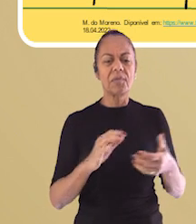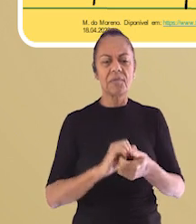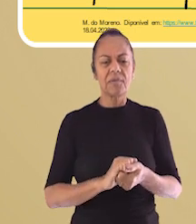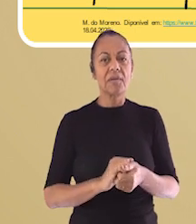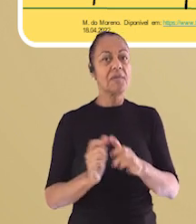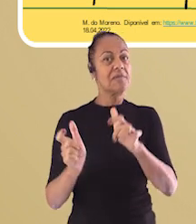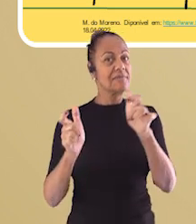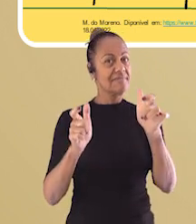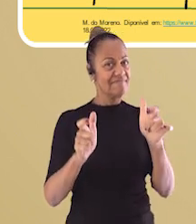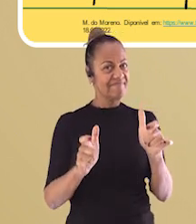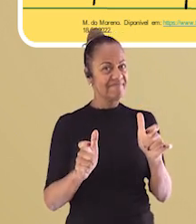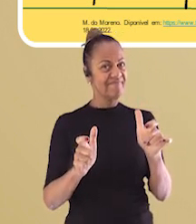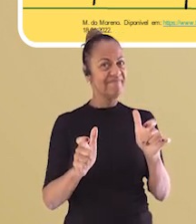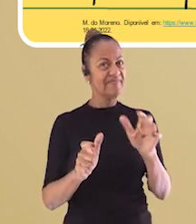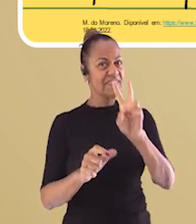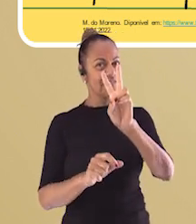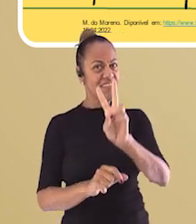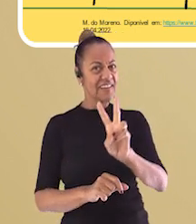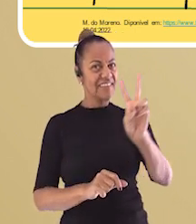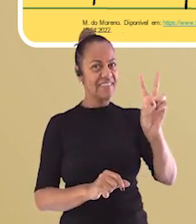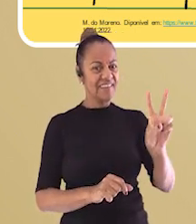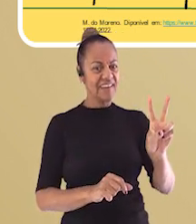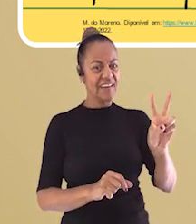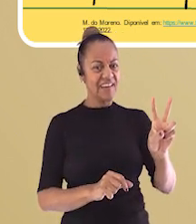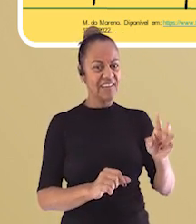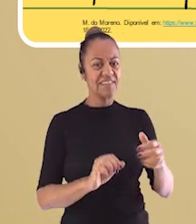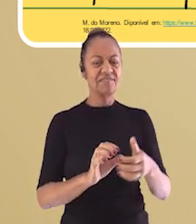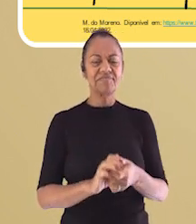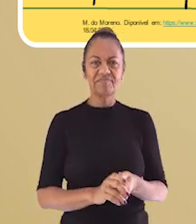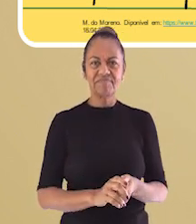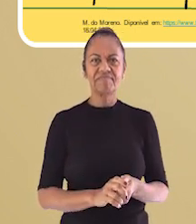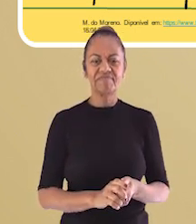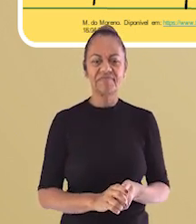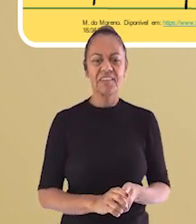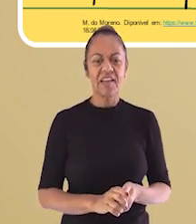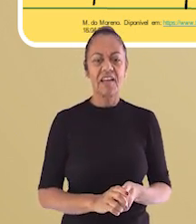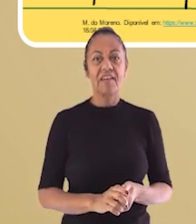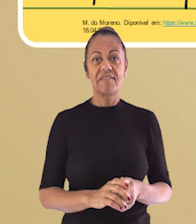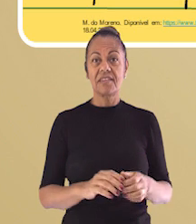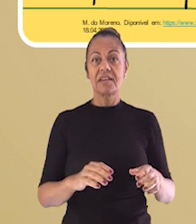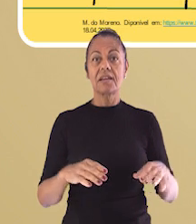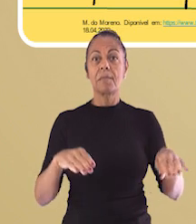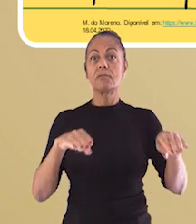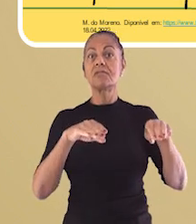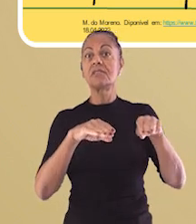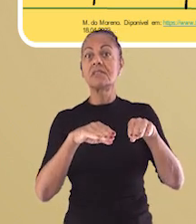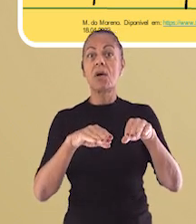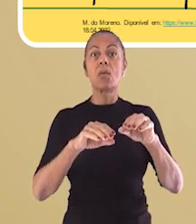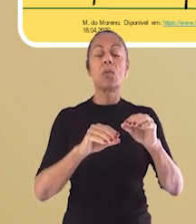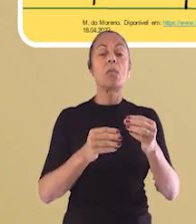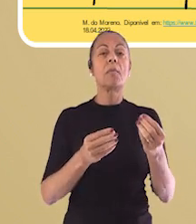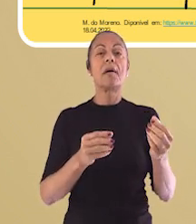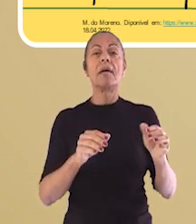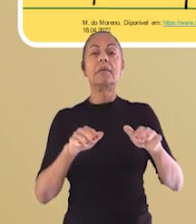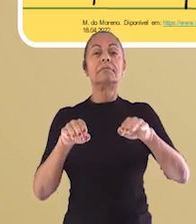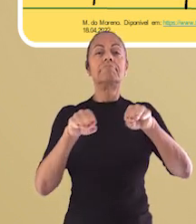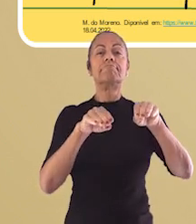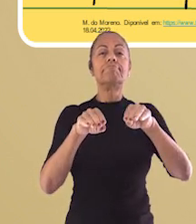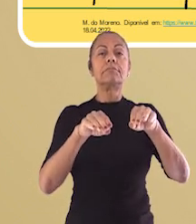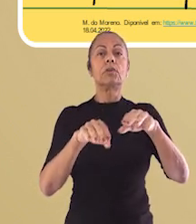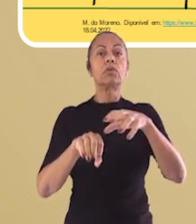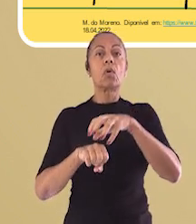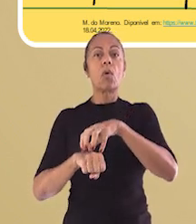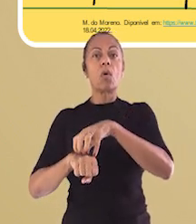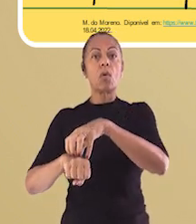em Vila Velha. Fica em posição paralela ou ao lado do convento. E ele tem altura